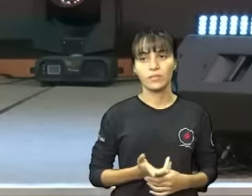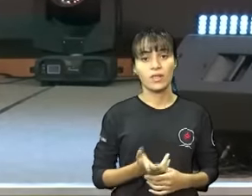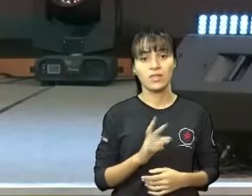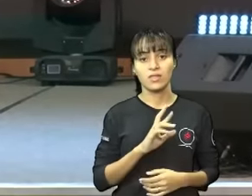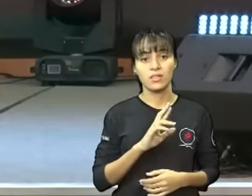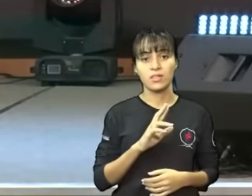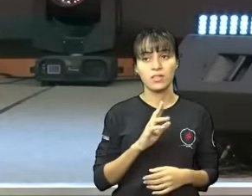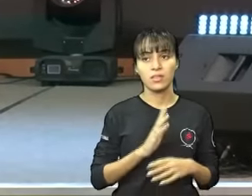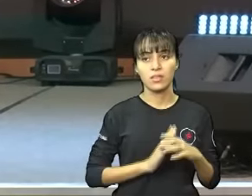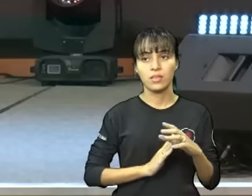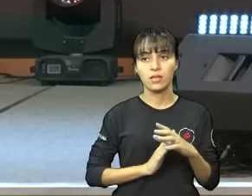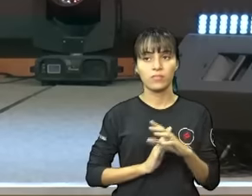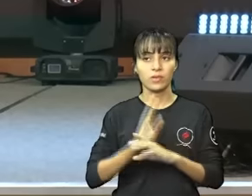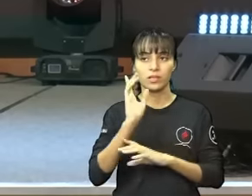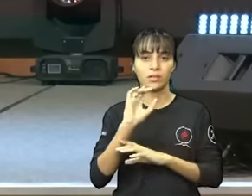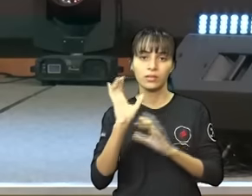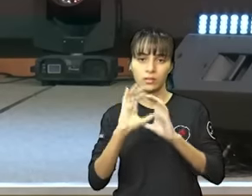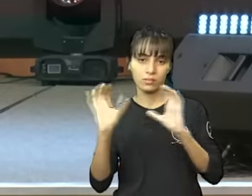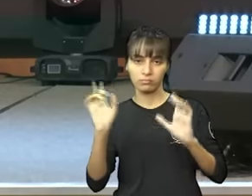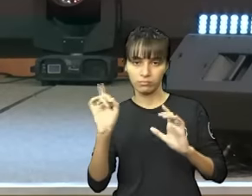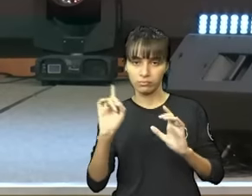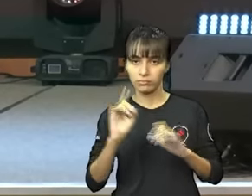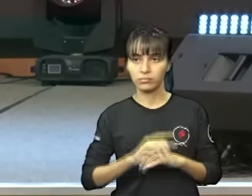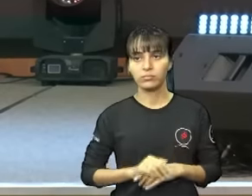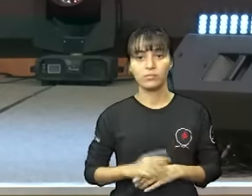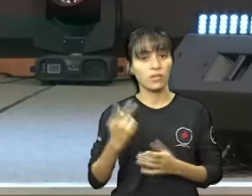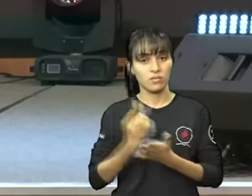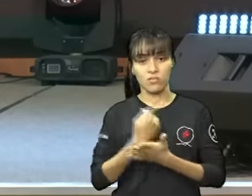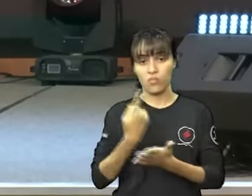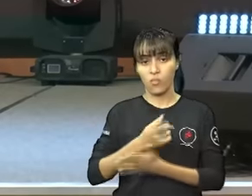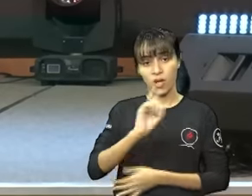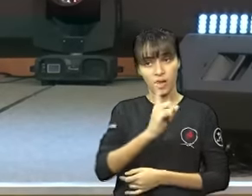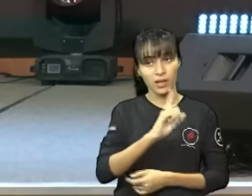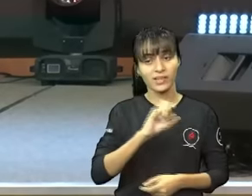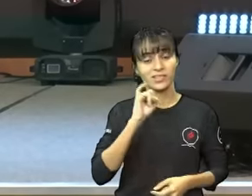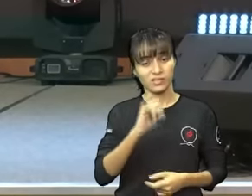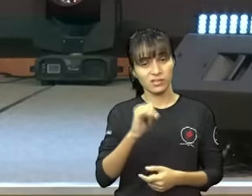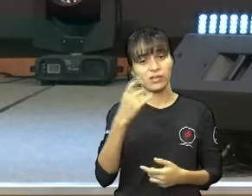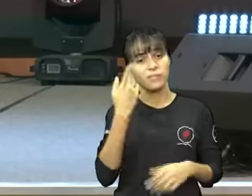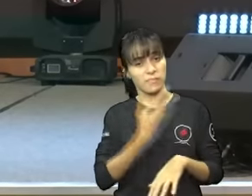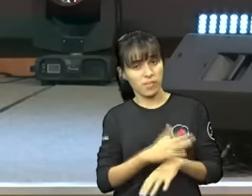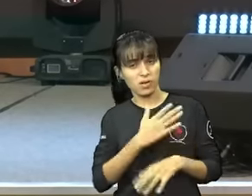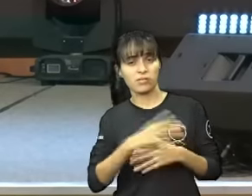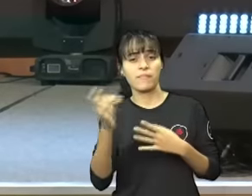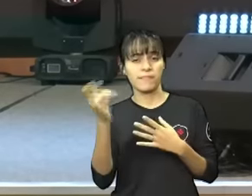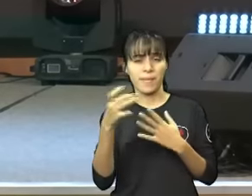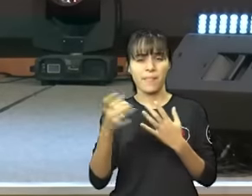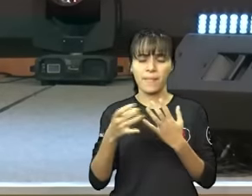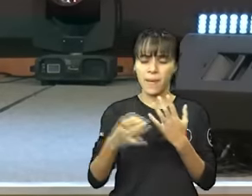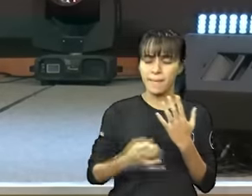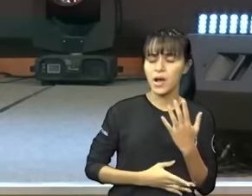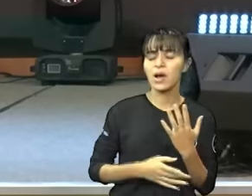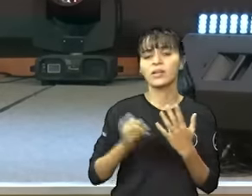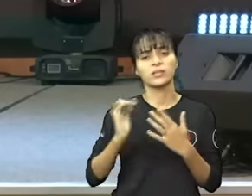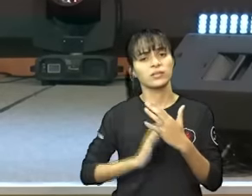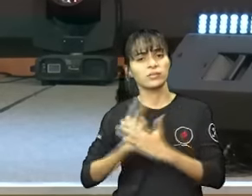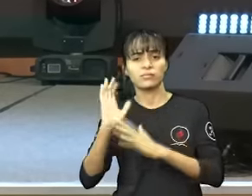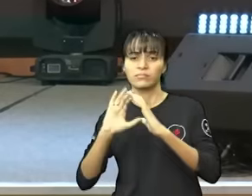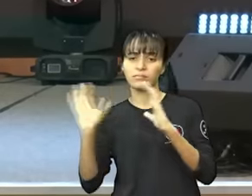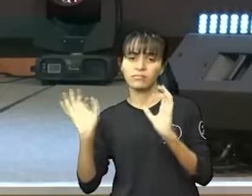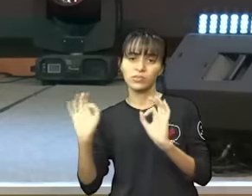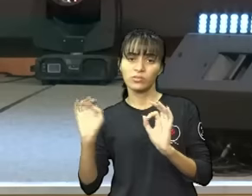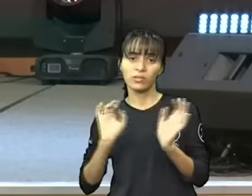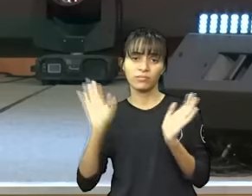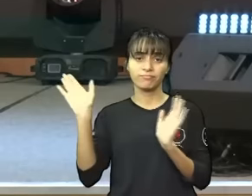lista ah ah não é rei se você tiver nessa prática você não era do reino se você não vai ajudar o rei só tem